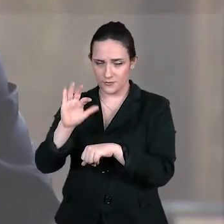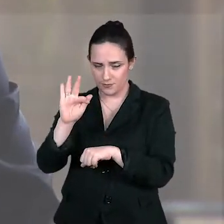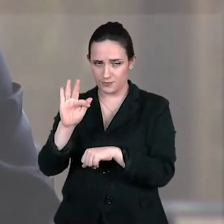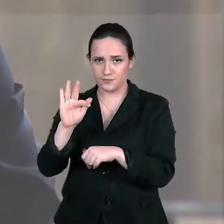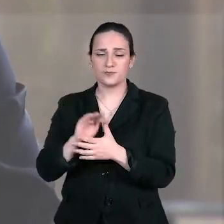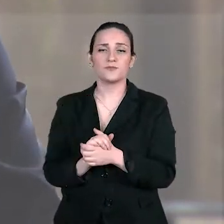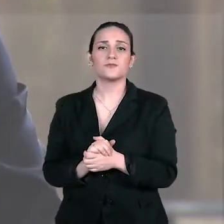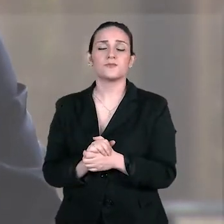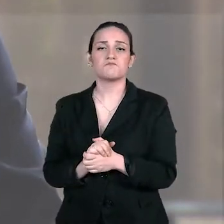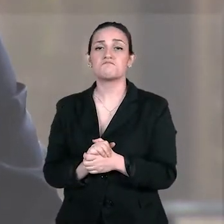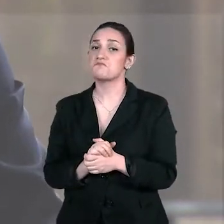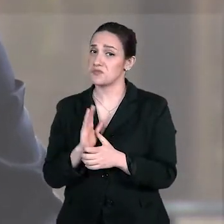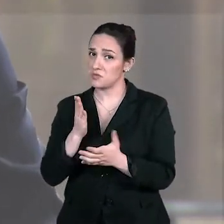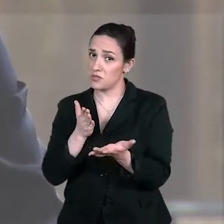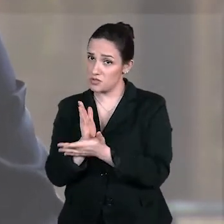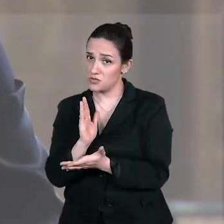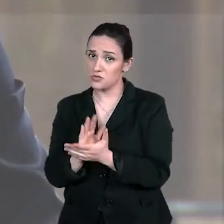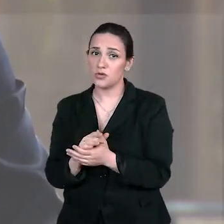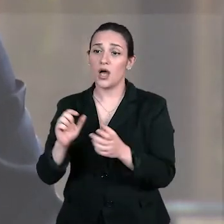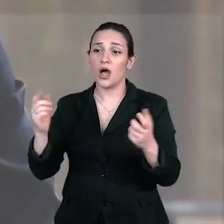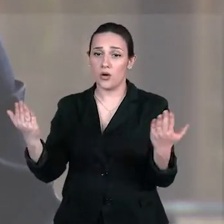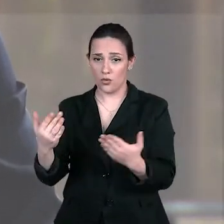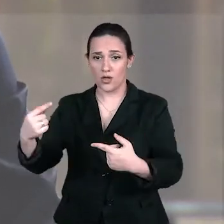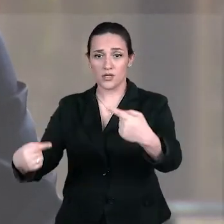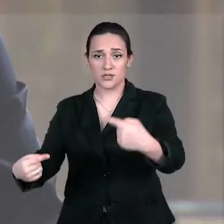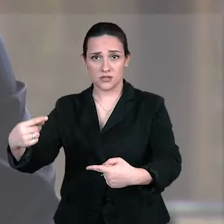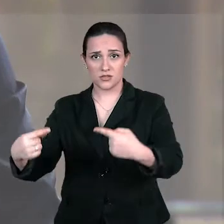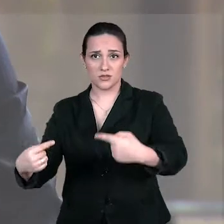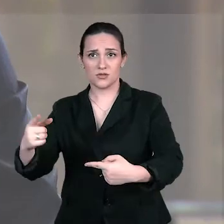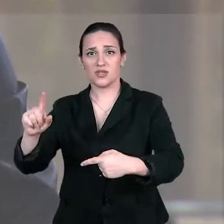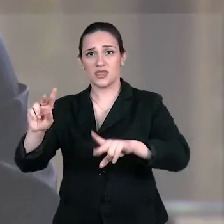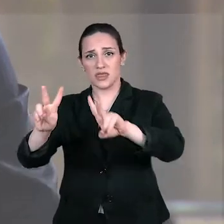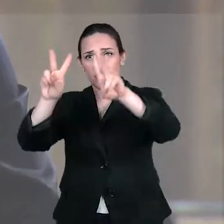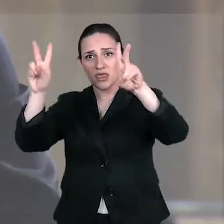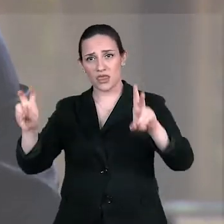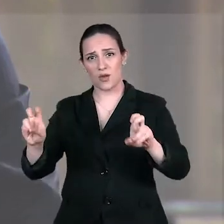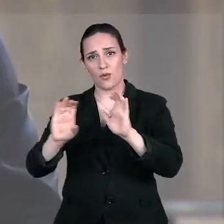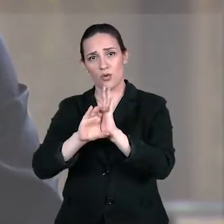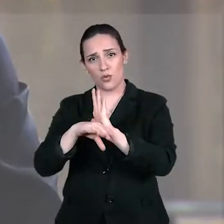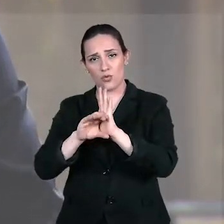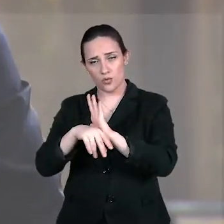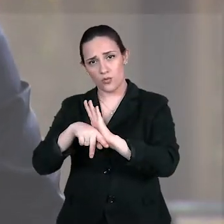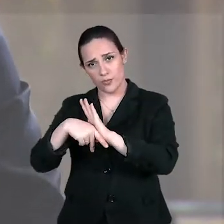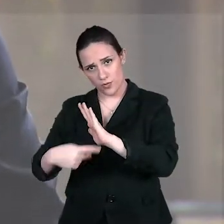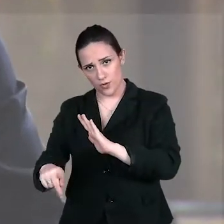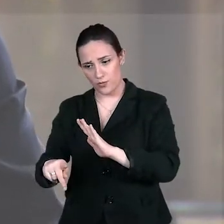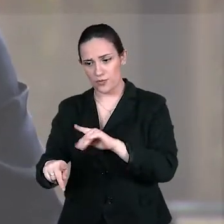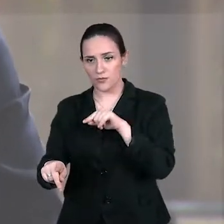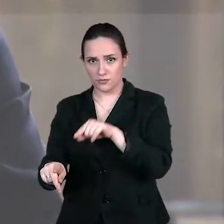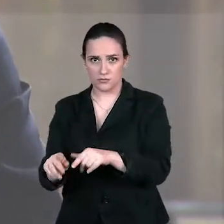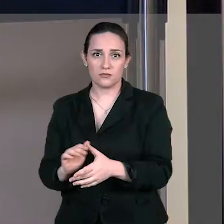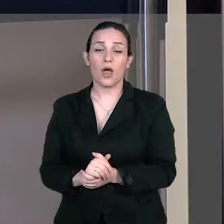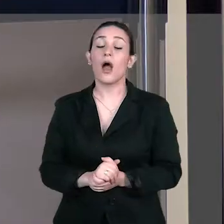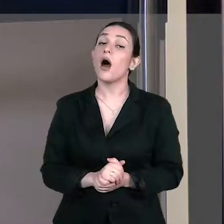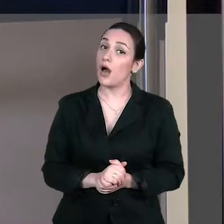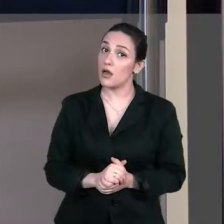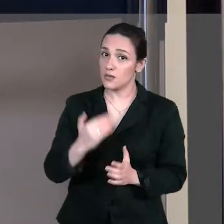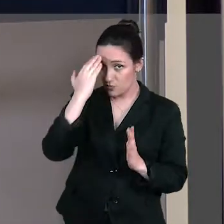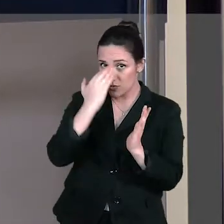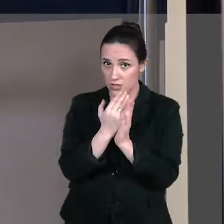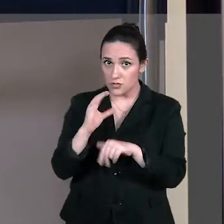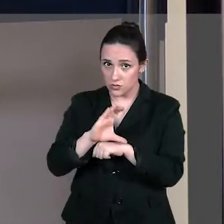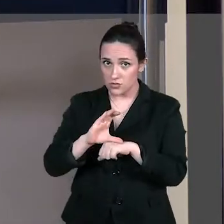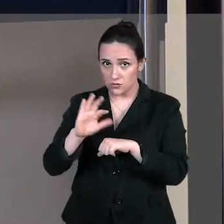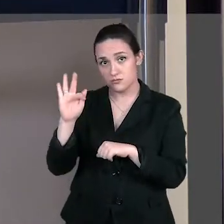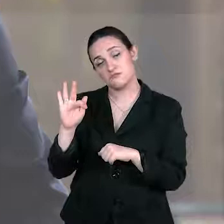que é a Comissão de Constituição e Justiça, já está sendo debatida e tramitada, por assim dizer, numa comissão especial criada para tratar da matéria. Então a gente já sabe que ela